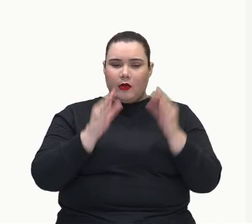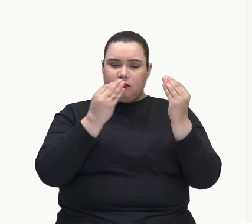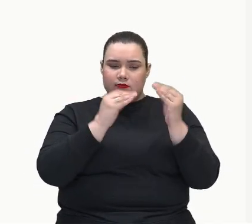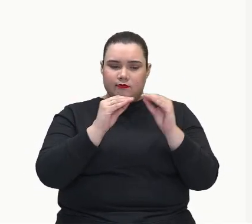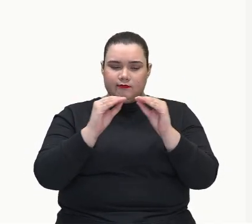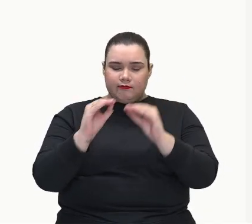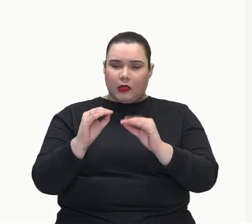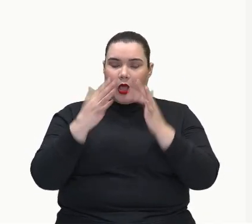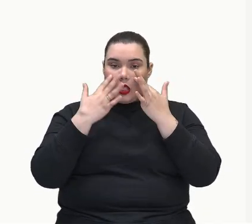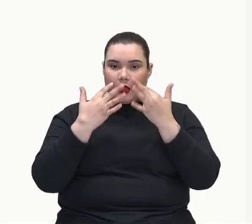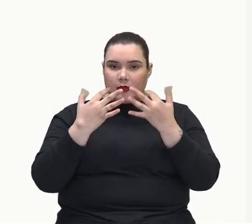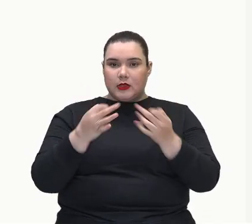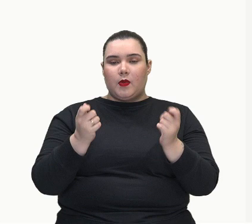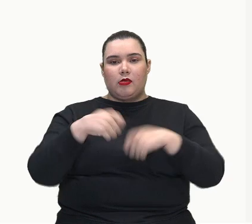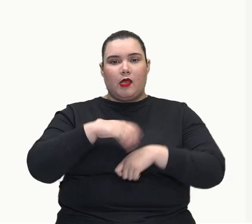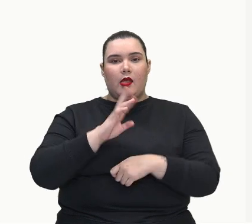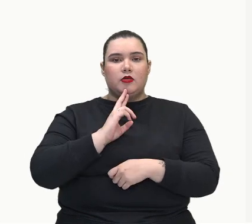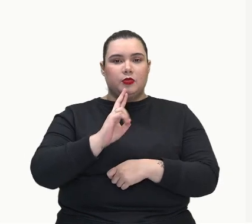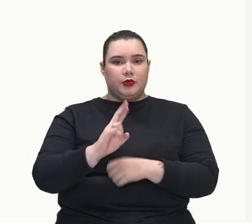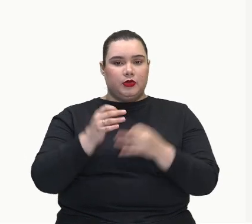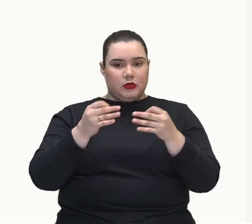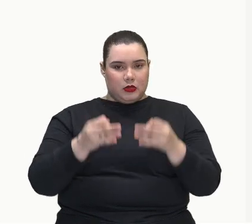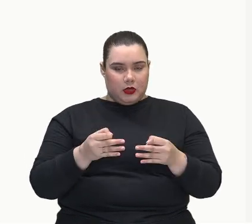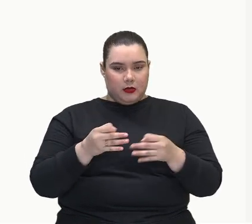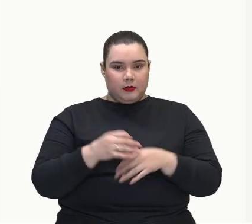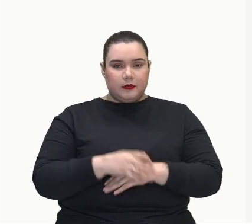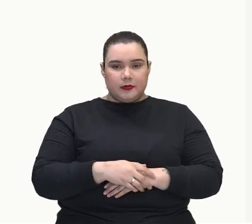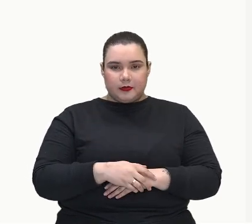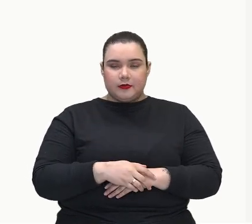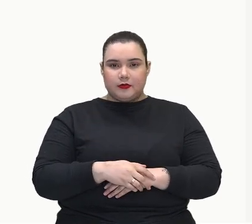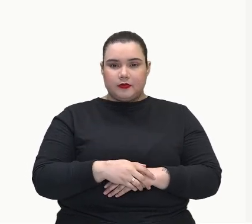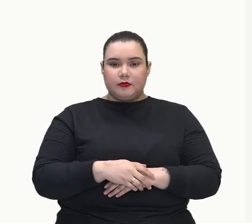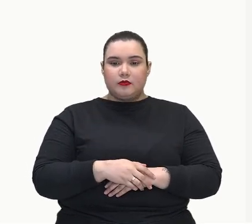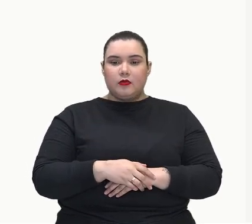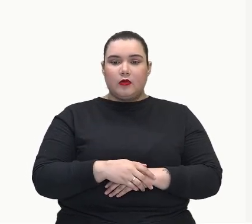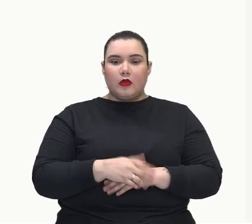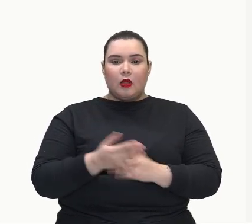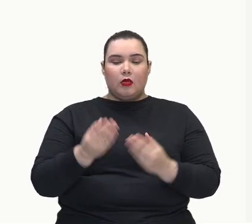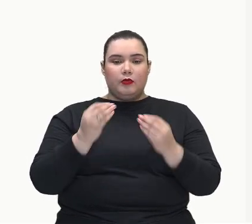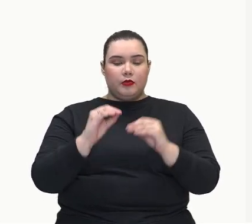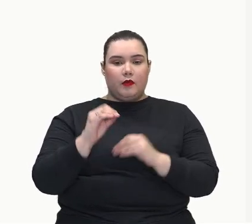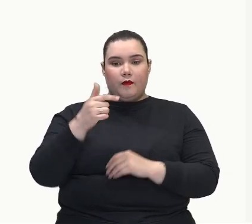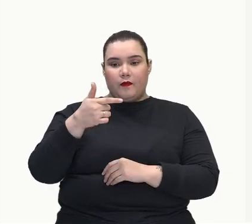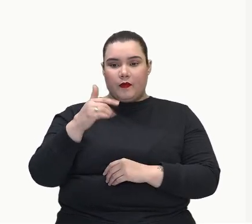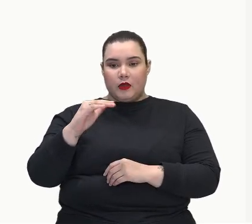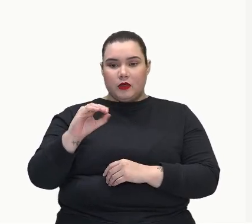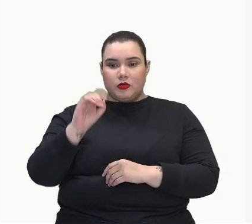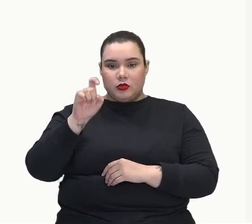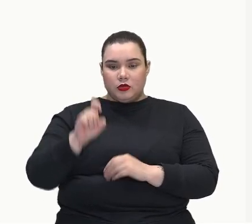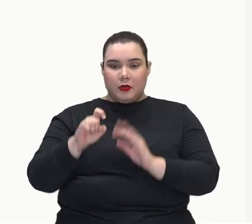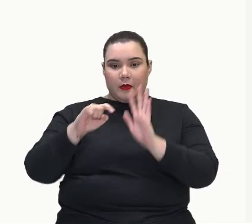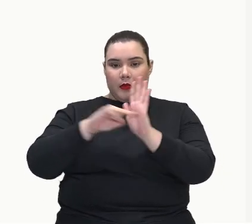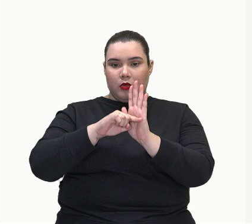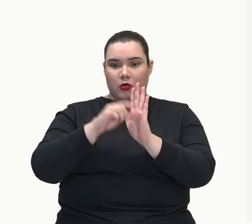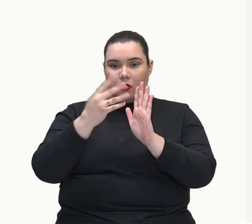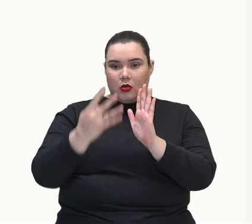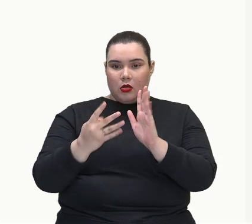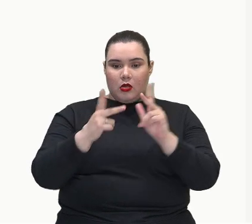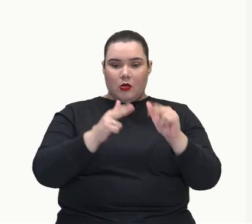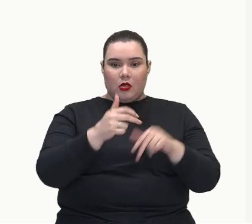atenção que a gente vai chegar no valor que está faltando. Então, nós ficamos com 20x menos 4 igual